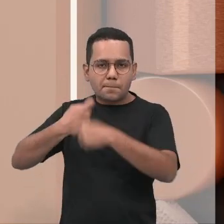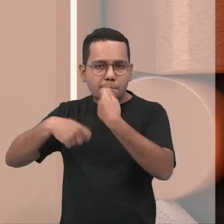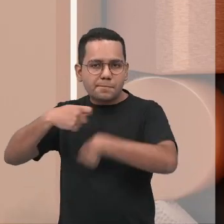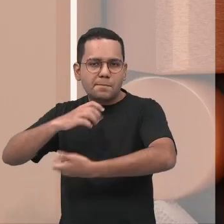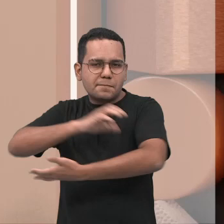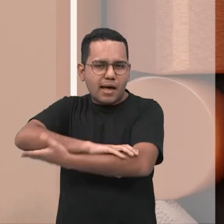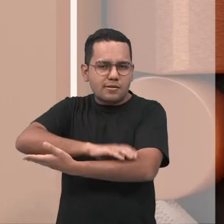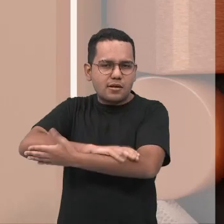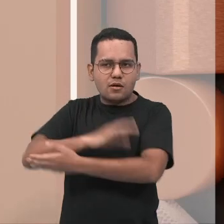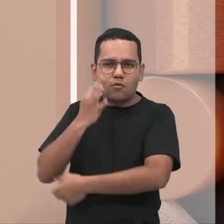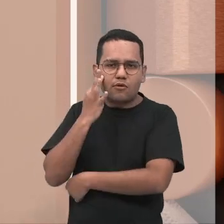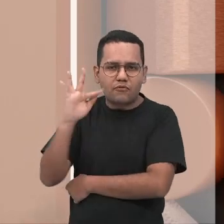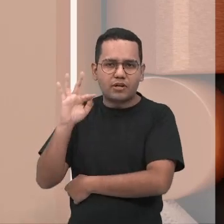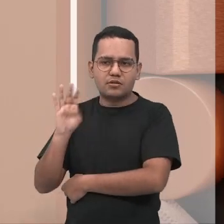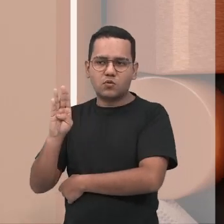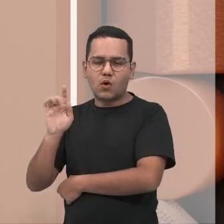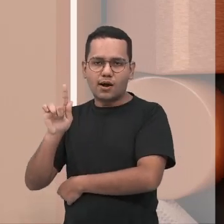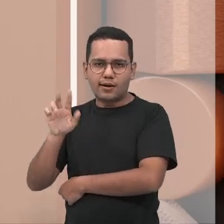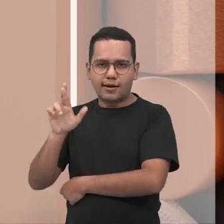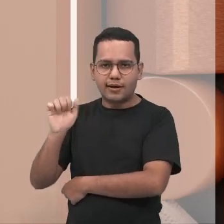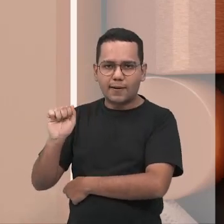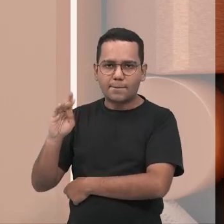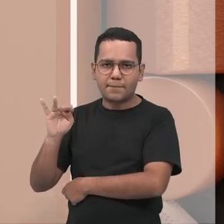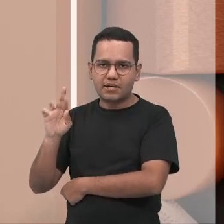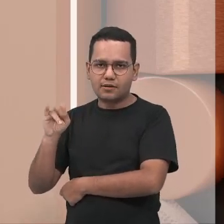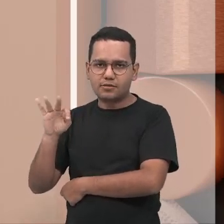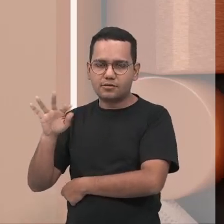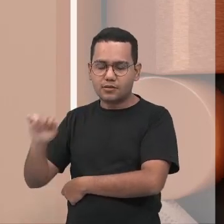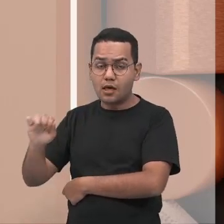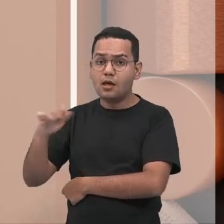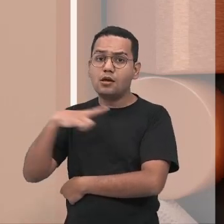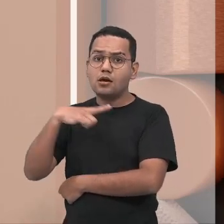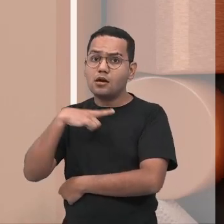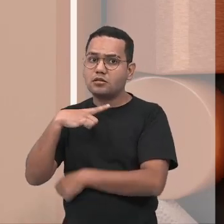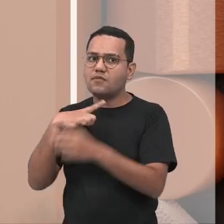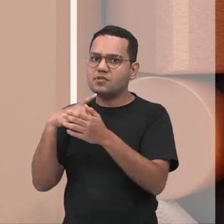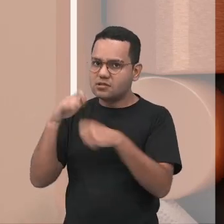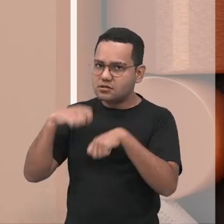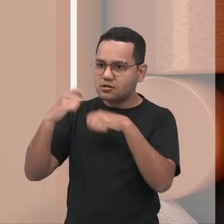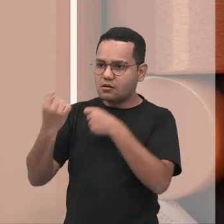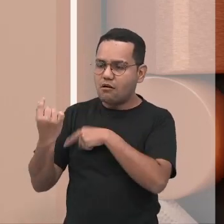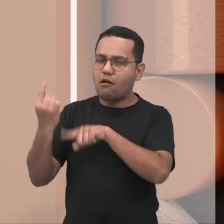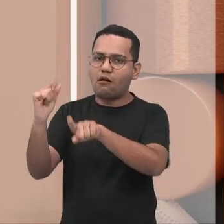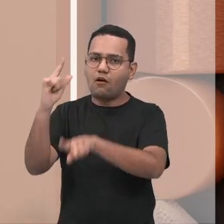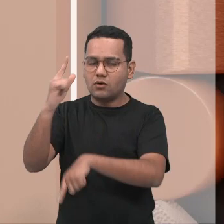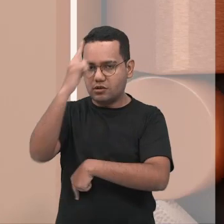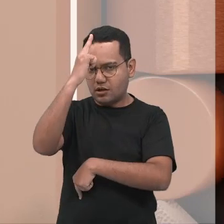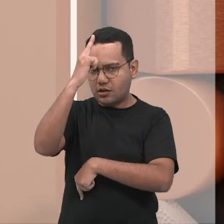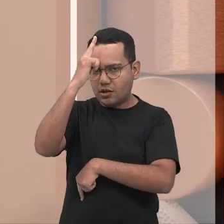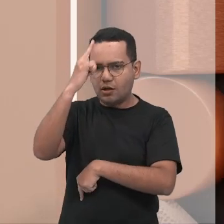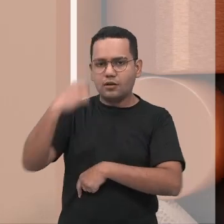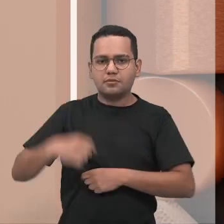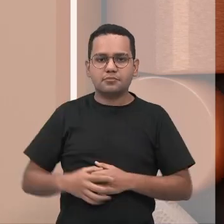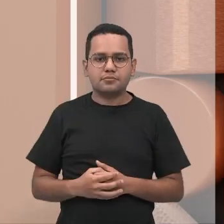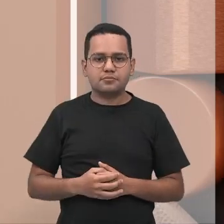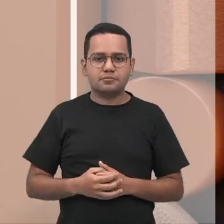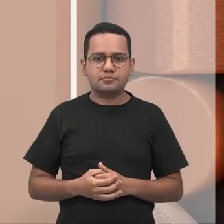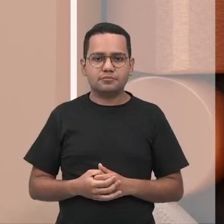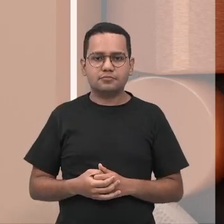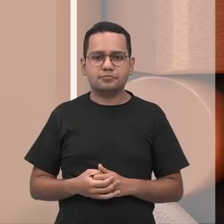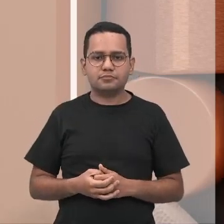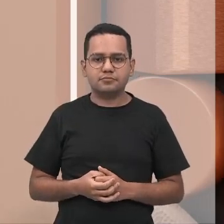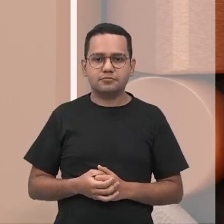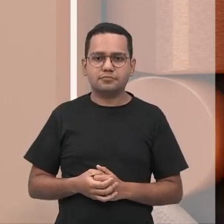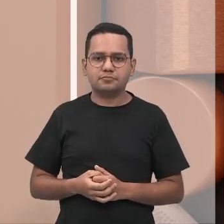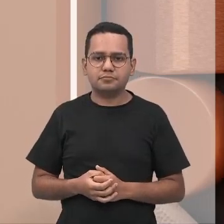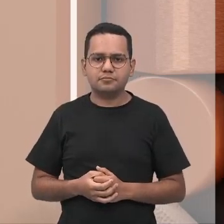também uma certa rivalidade, uma rixa com a Alemanha, pelo afundamento de alguns navios por subterrâneos da